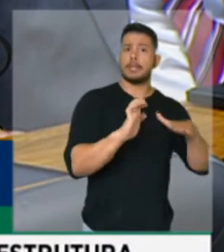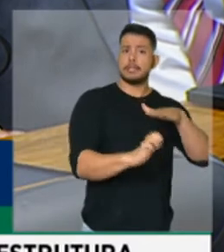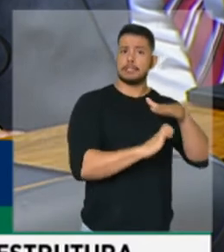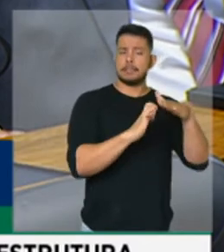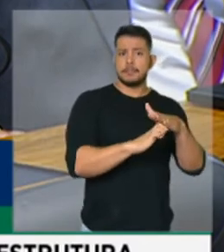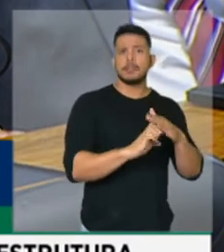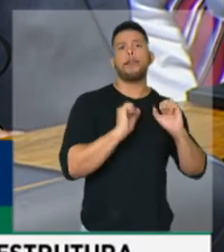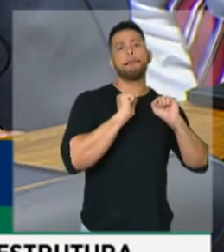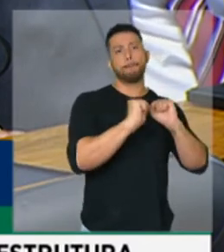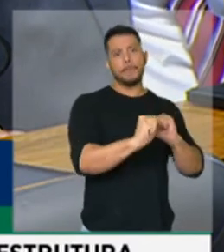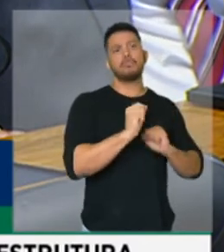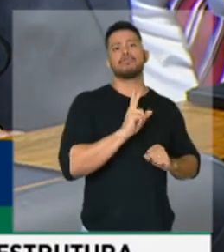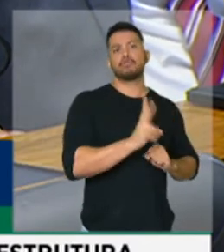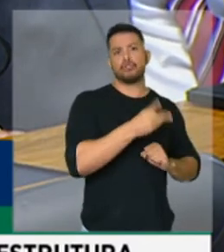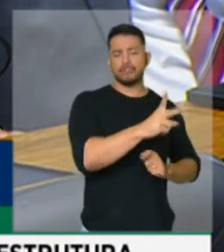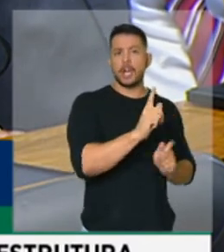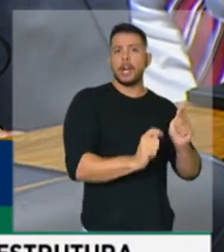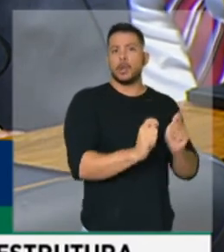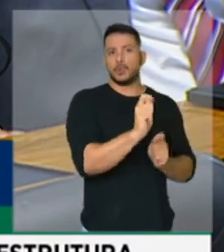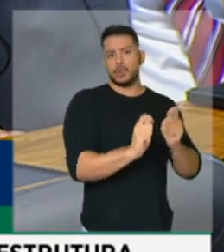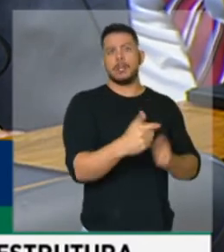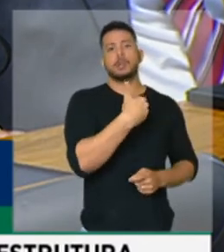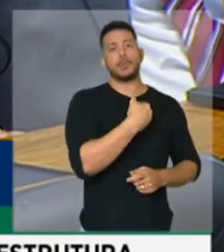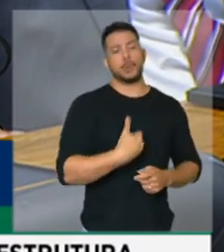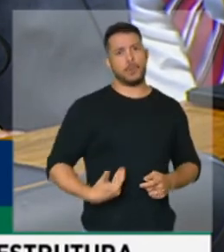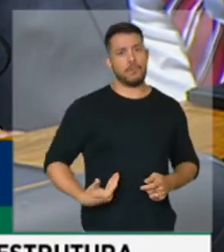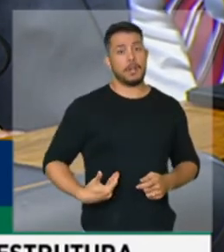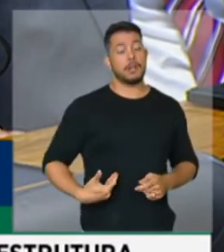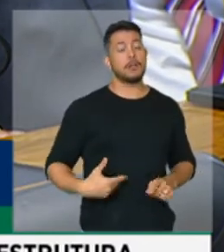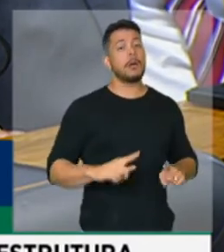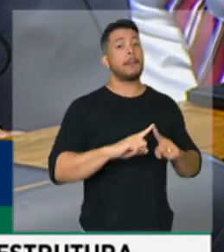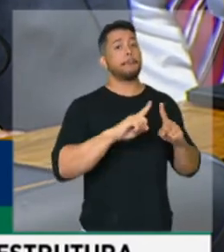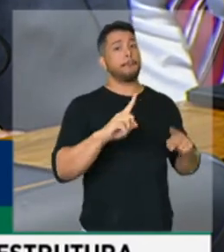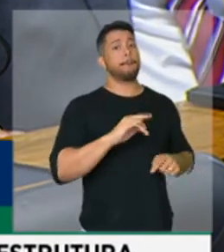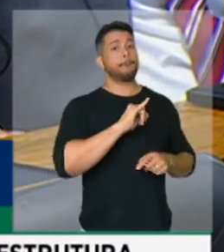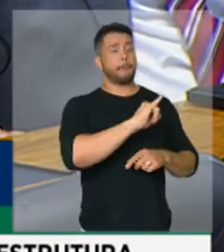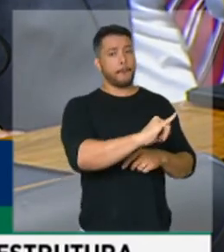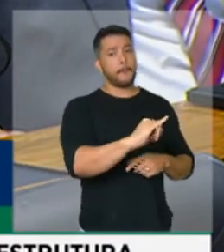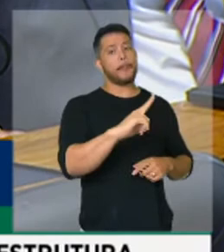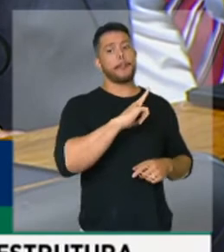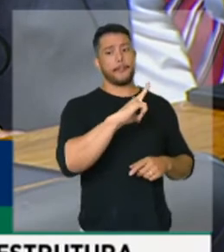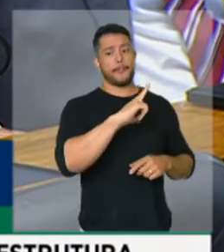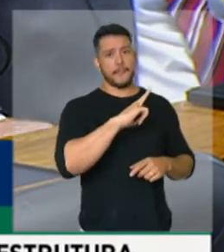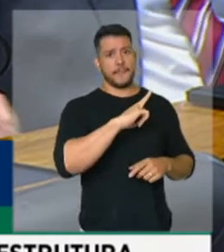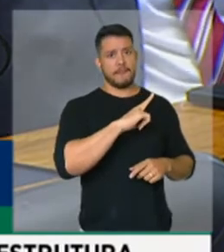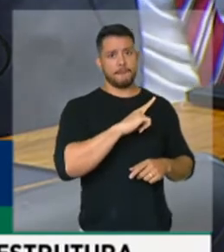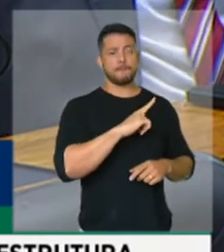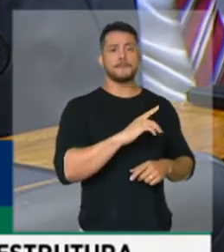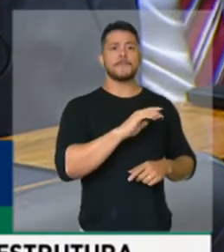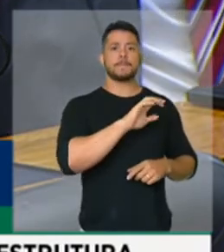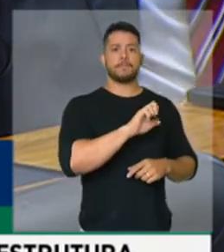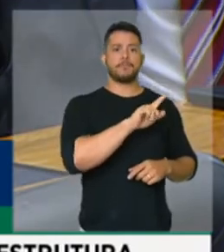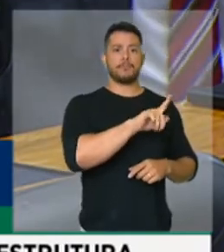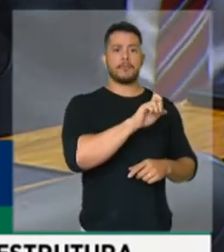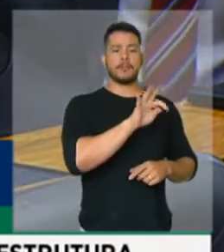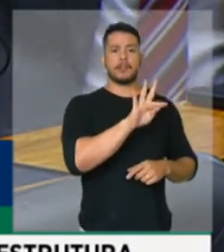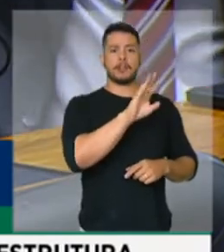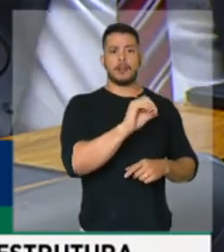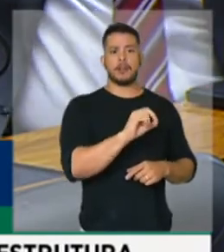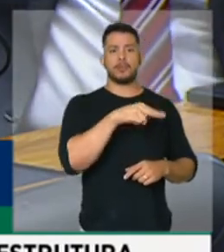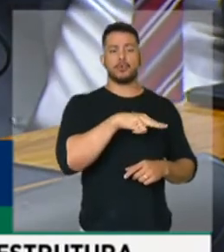podem continuar sob o controle do Estado, desde que entre elas estejam a Eletronuclear e a